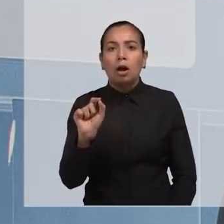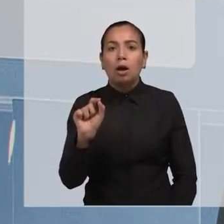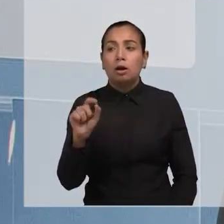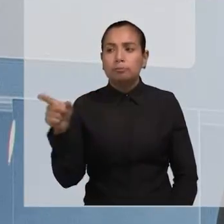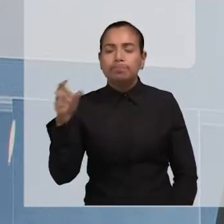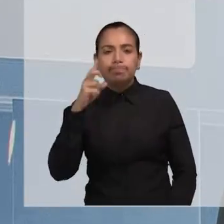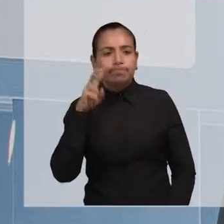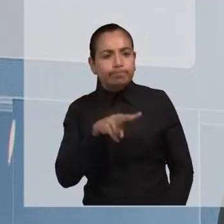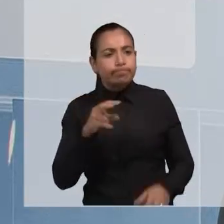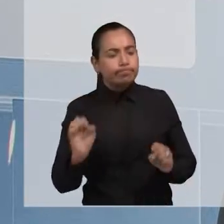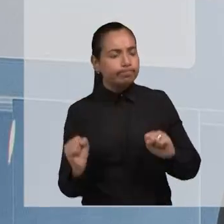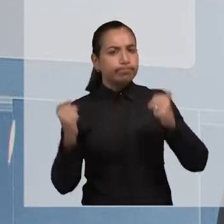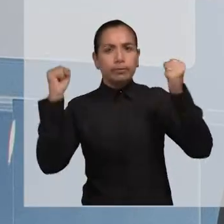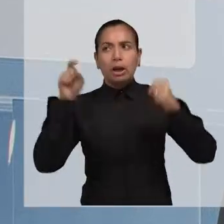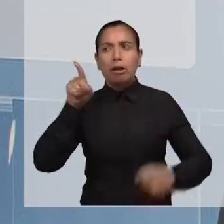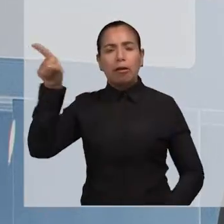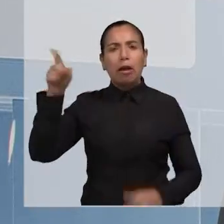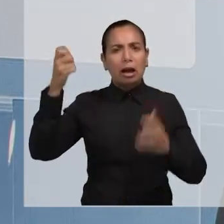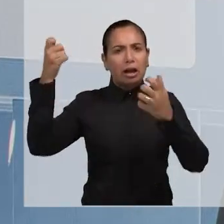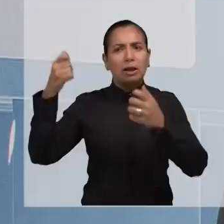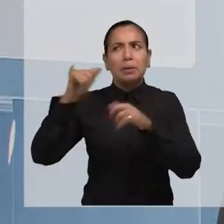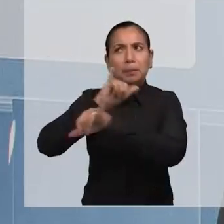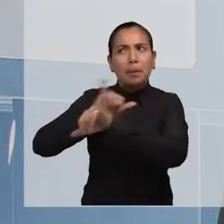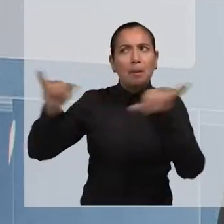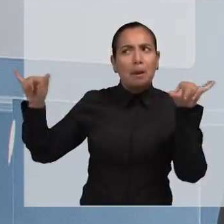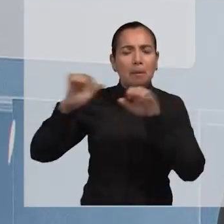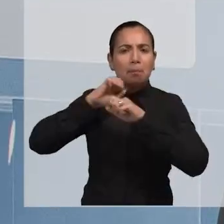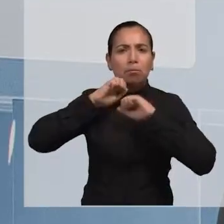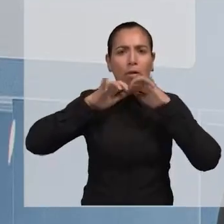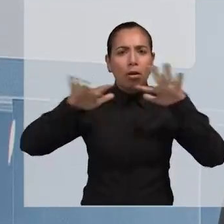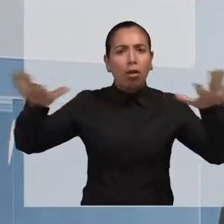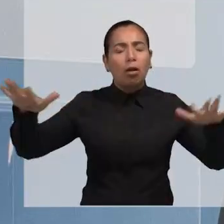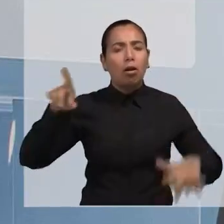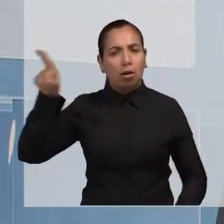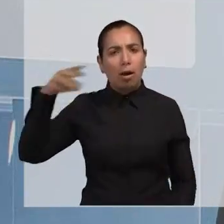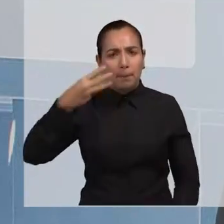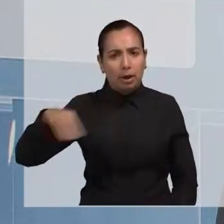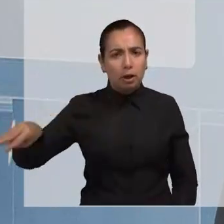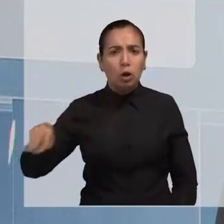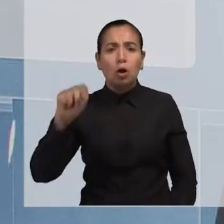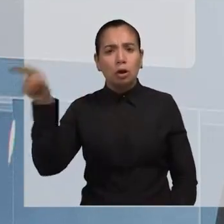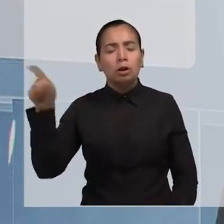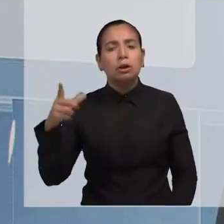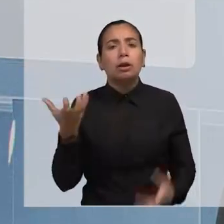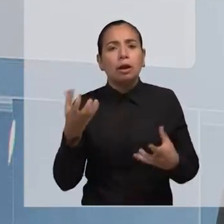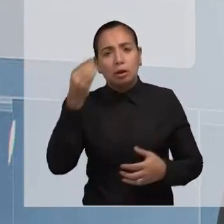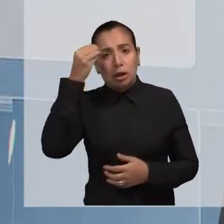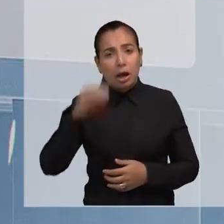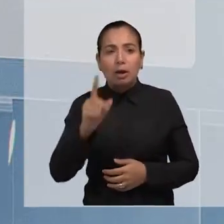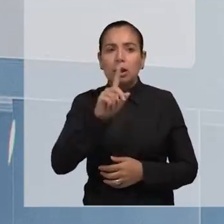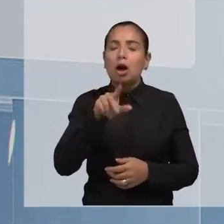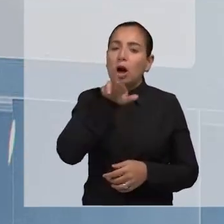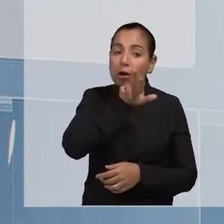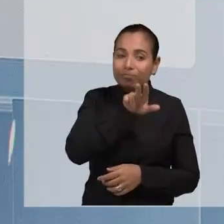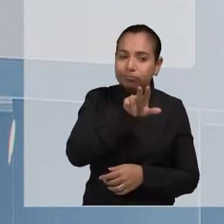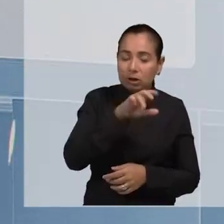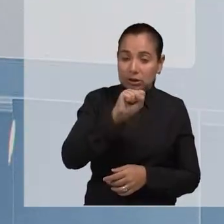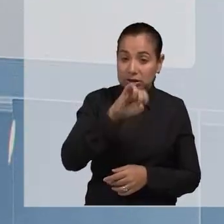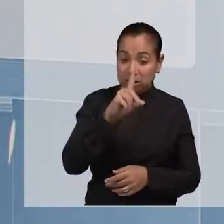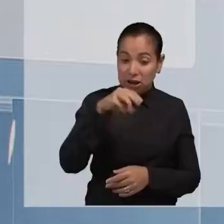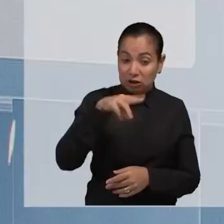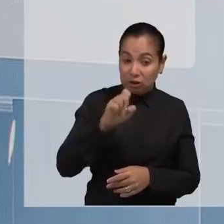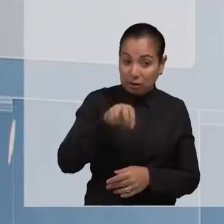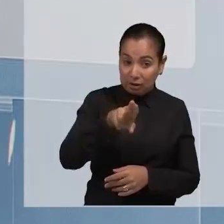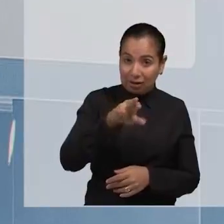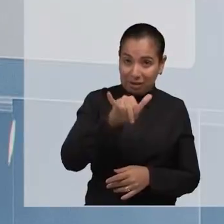dessa entrevista do Maranhão que ele pensou teve até no Diretório Nacional do PDT. desistir. Quem impediu da desistência foi o irmão dele, Cid Gomes. Pois faça o seguinte, doutor Ciro, ouça